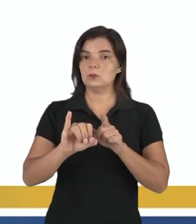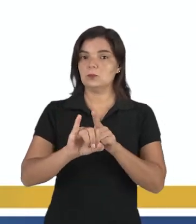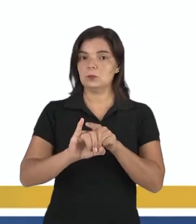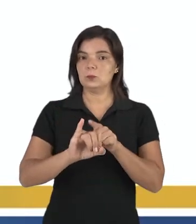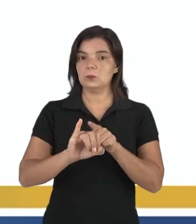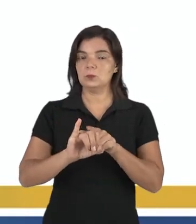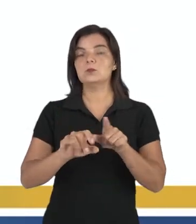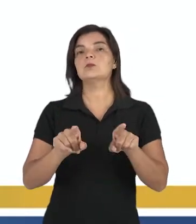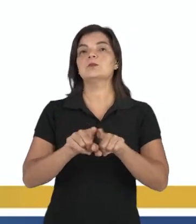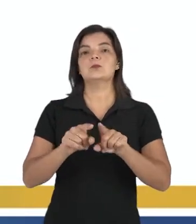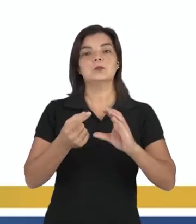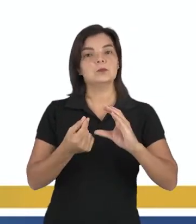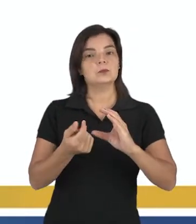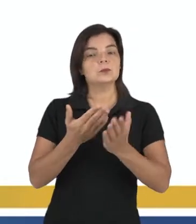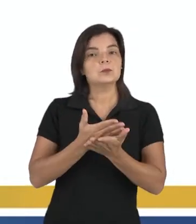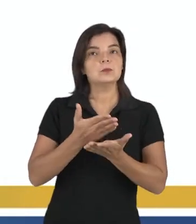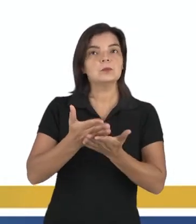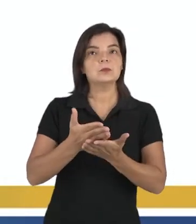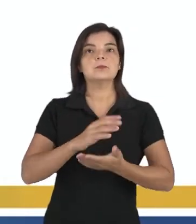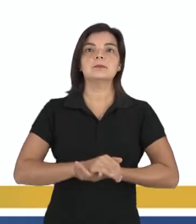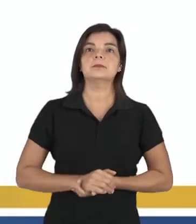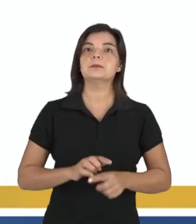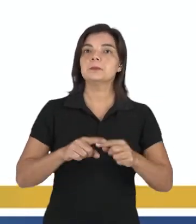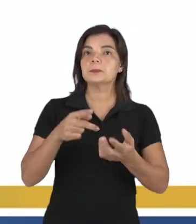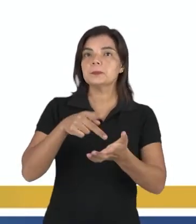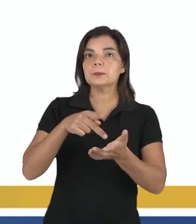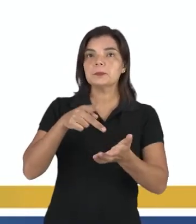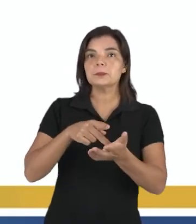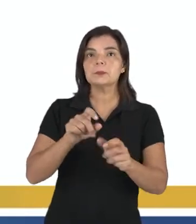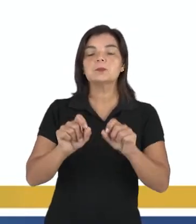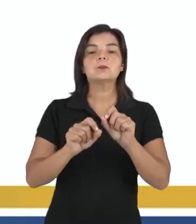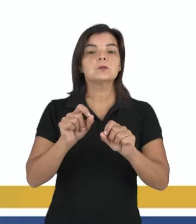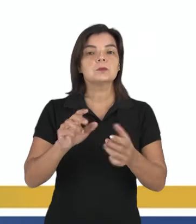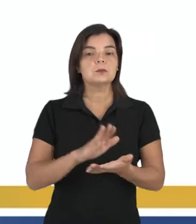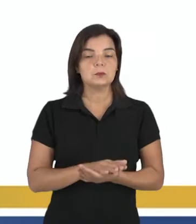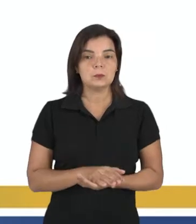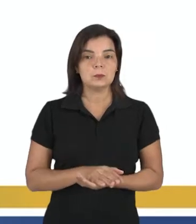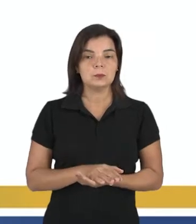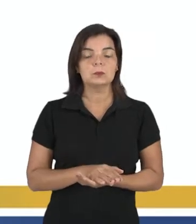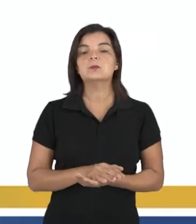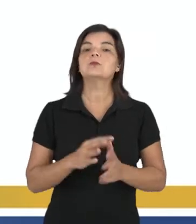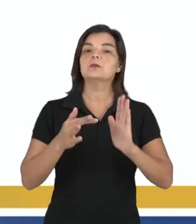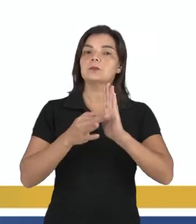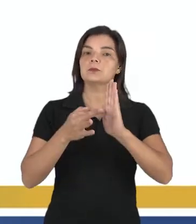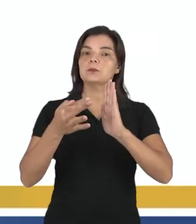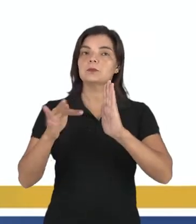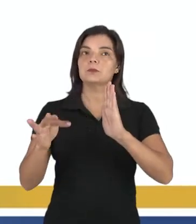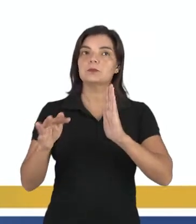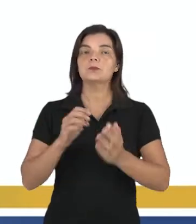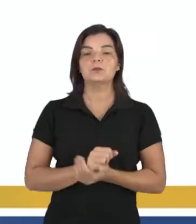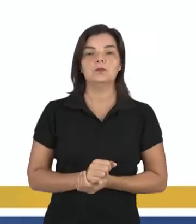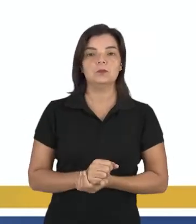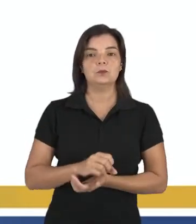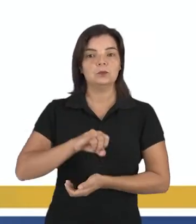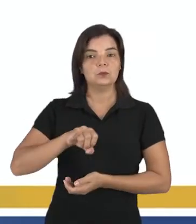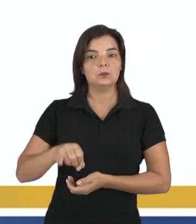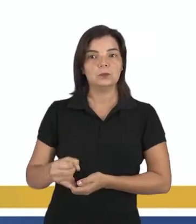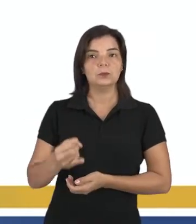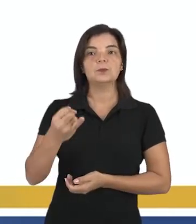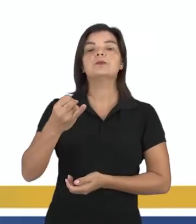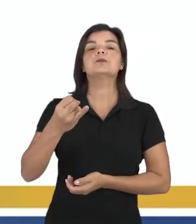sobre o capital inicial. Mas, na verdade, nós vamos ter essa seguinte fórmula, que os